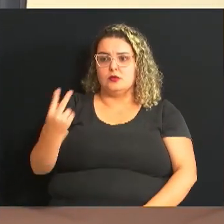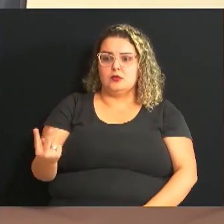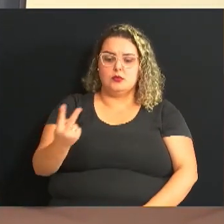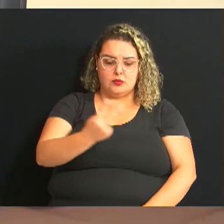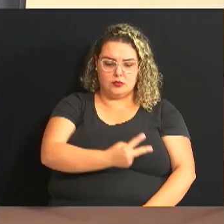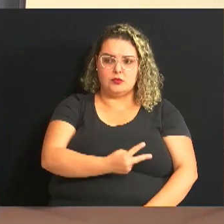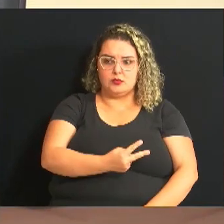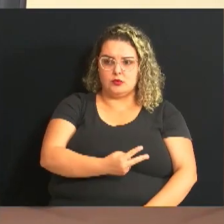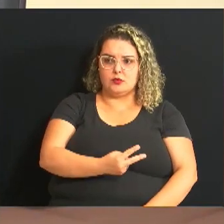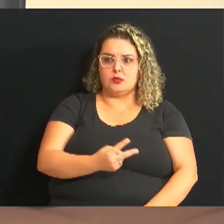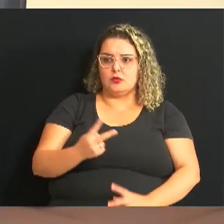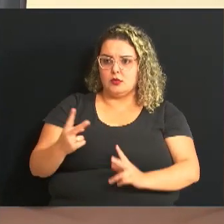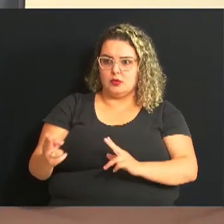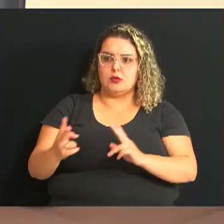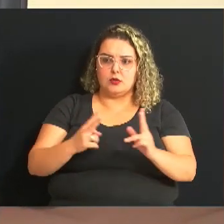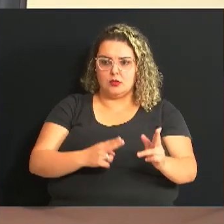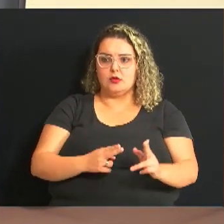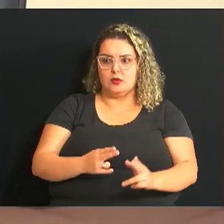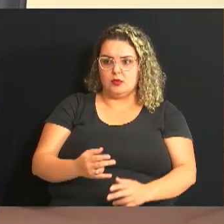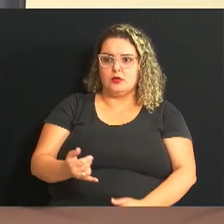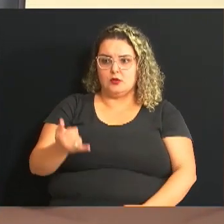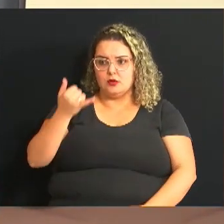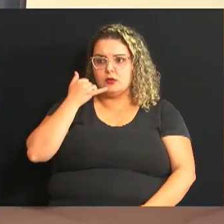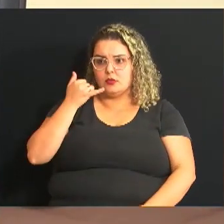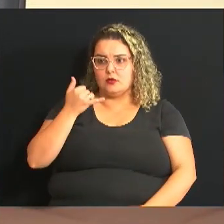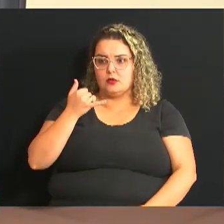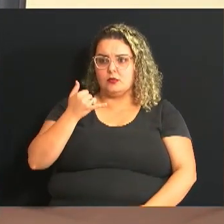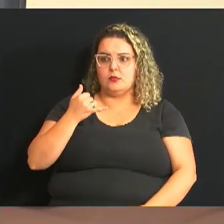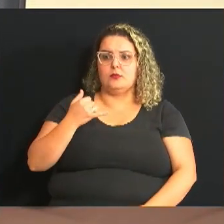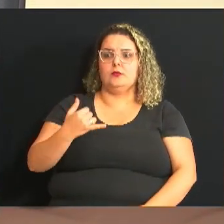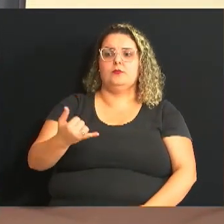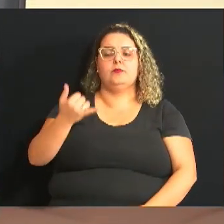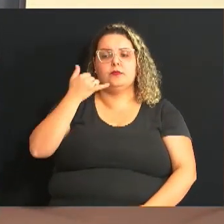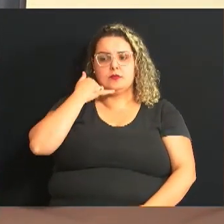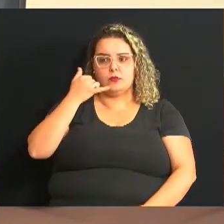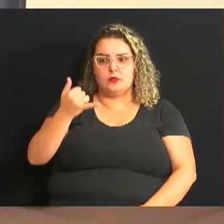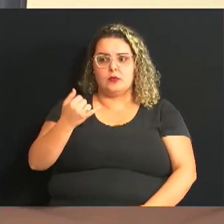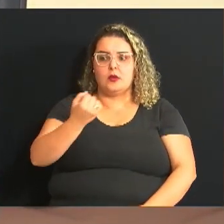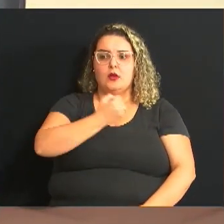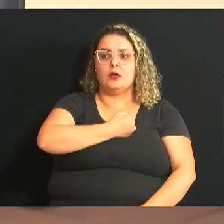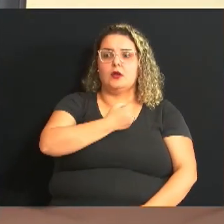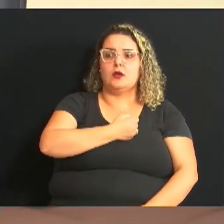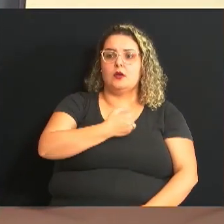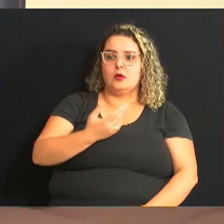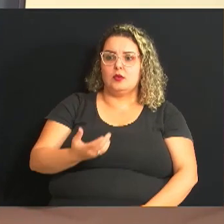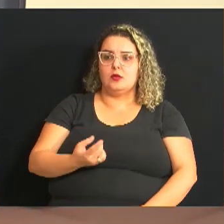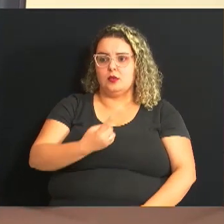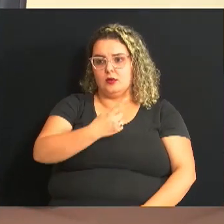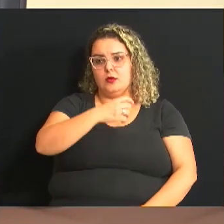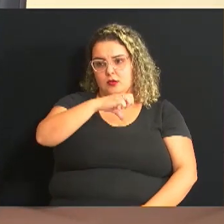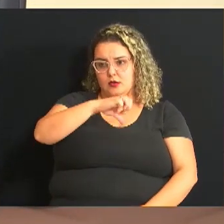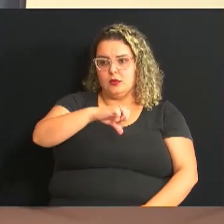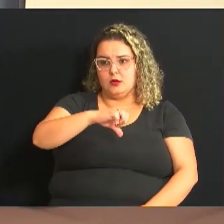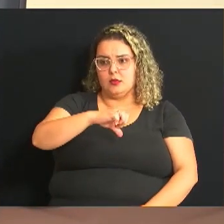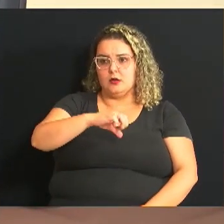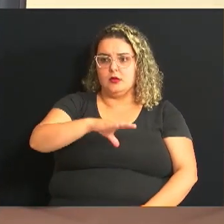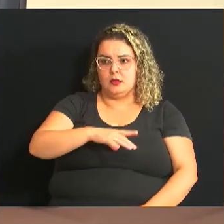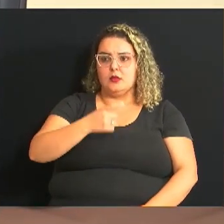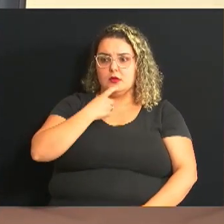mesmos telefones, Telefone correto? nosso, isso. Então, eu vou passar o telefone, anote aí, é o 19, né, é